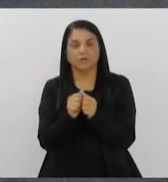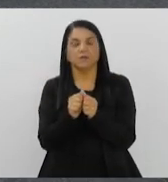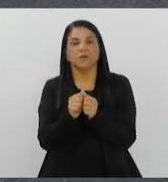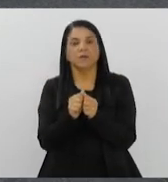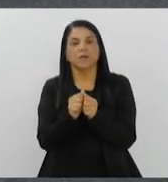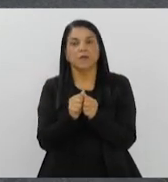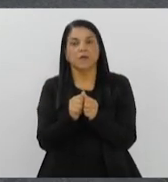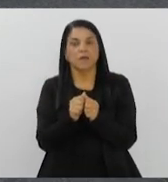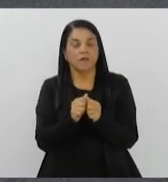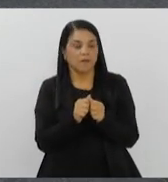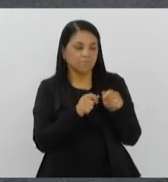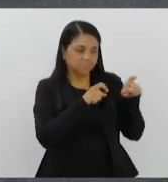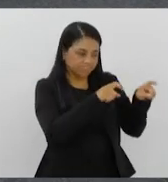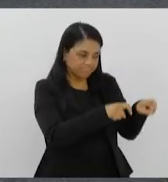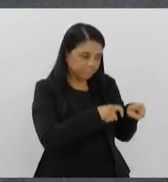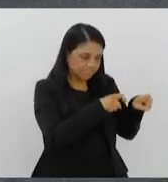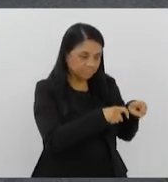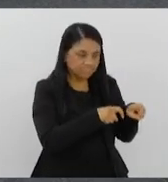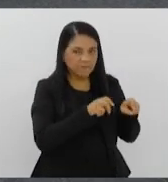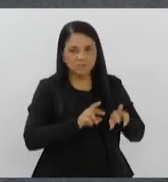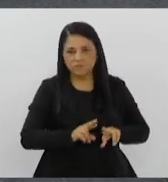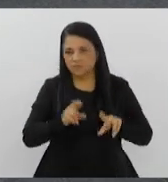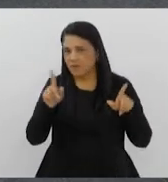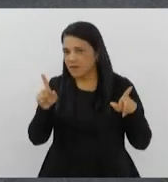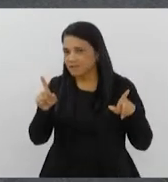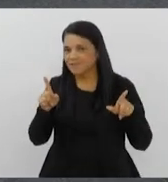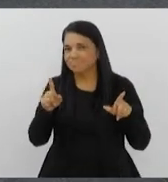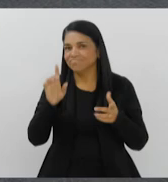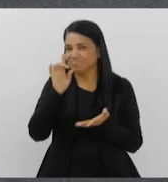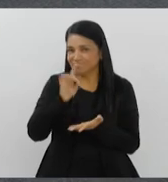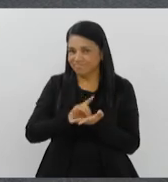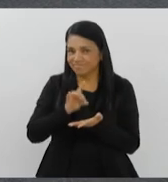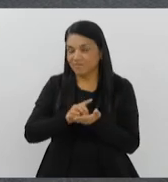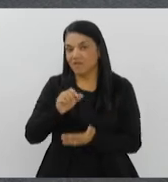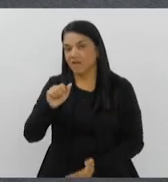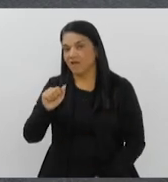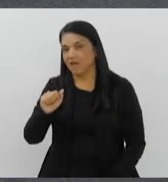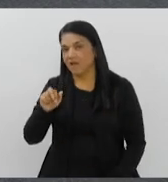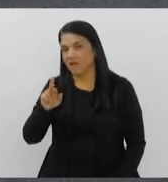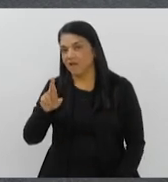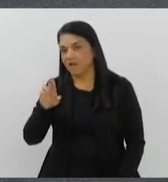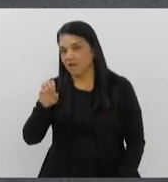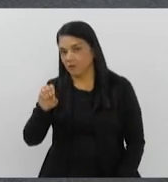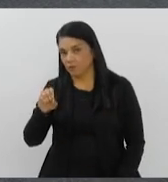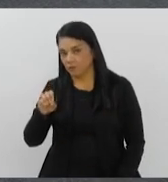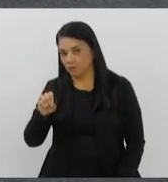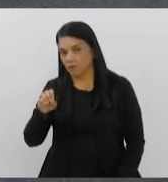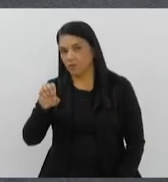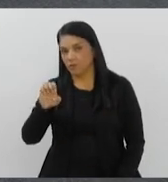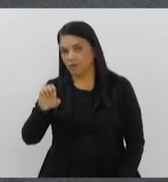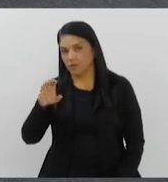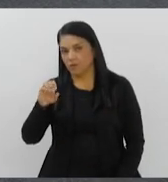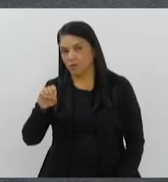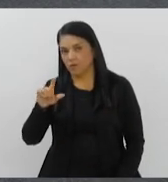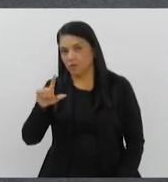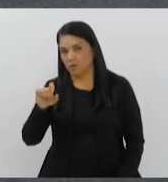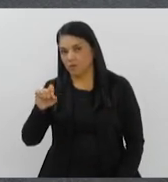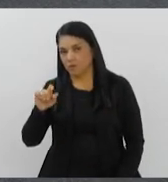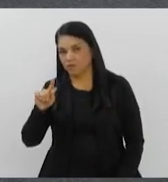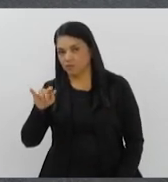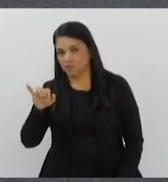coisa e a ecologia é outra. E, na verdade, a agroecologia é a fusão dos